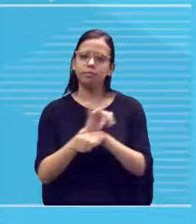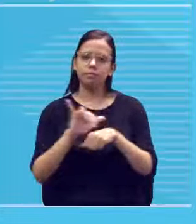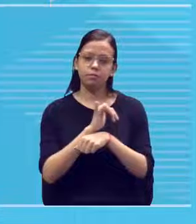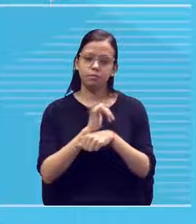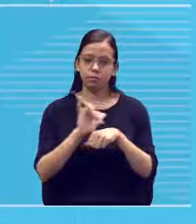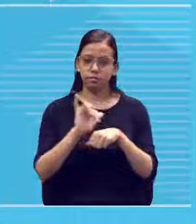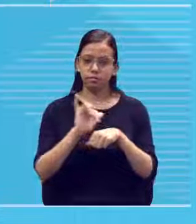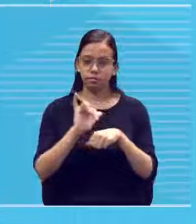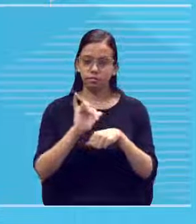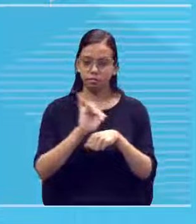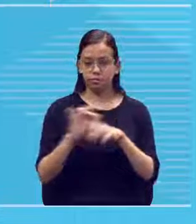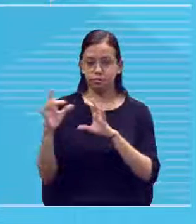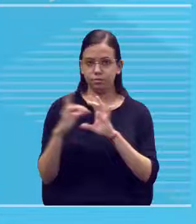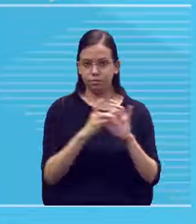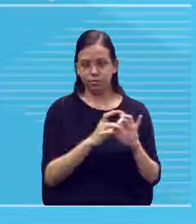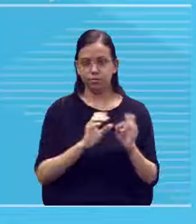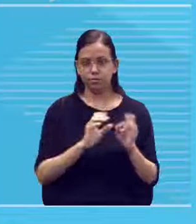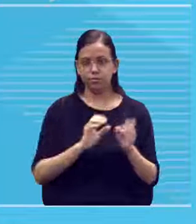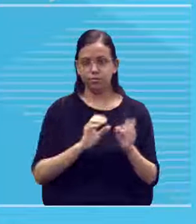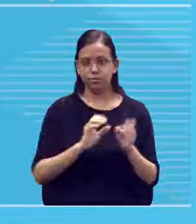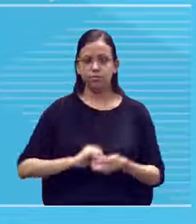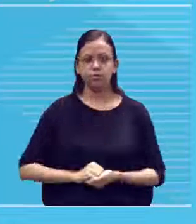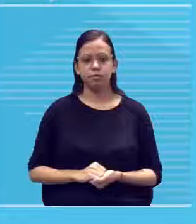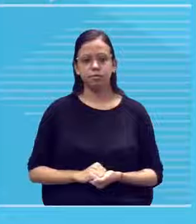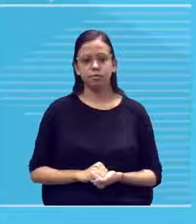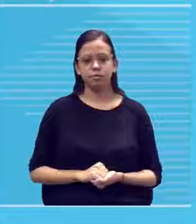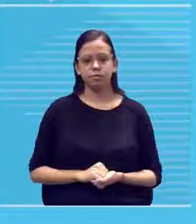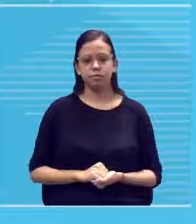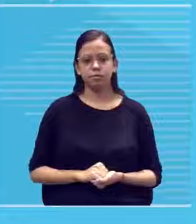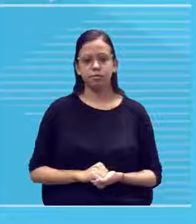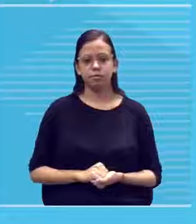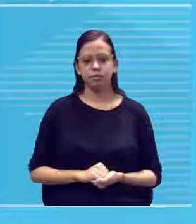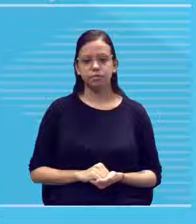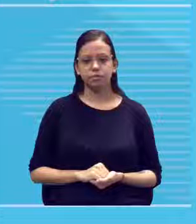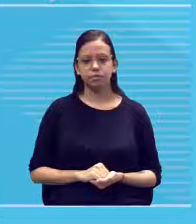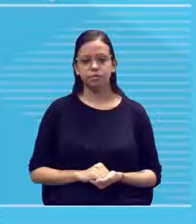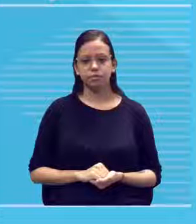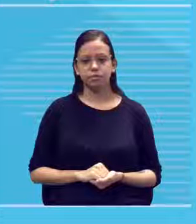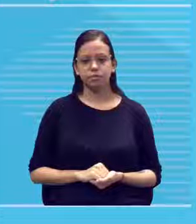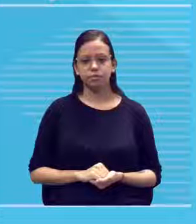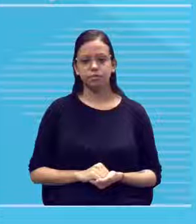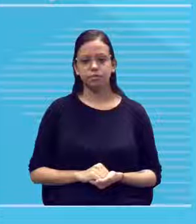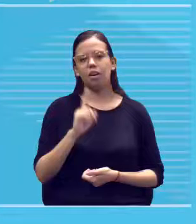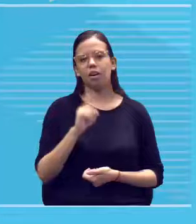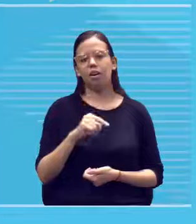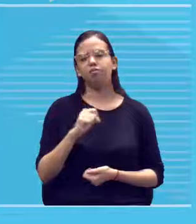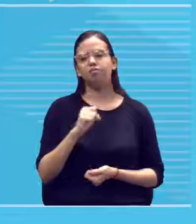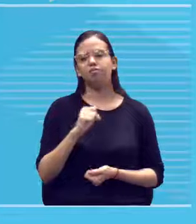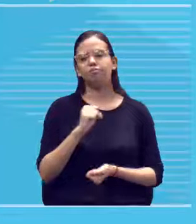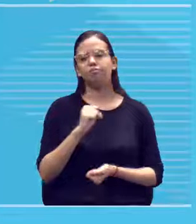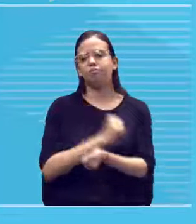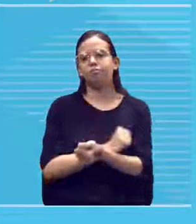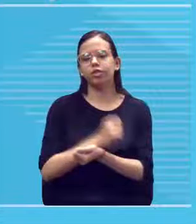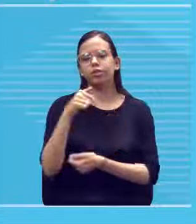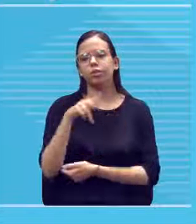não é quais vivos o céu que o que nós chamamos dequeismo na produção